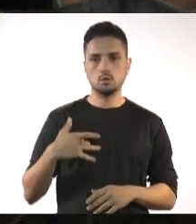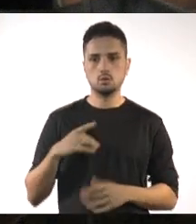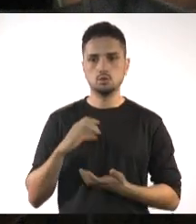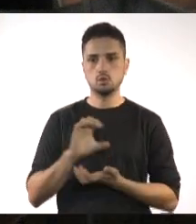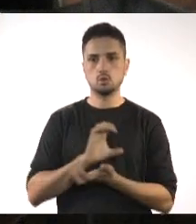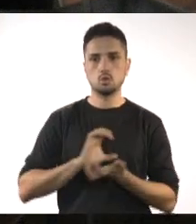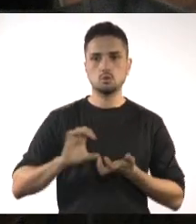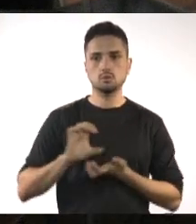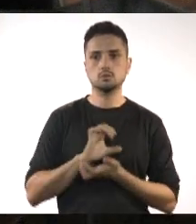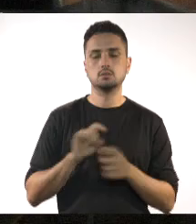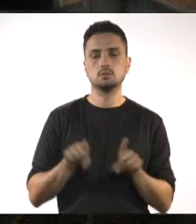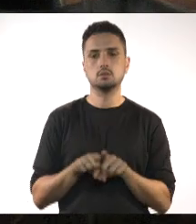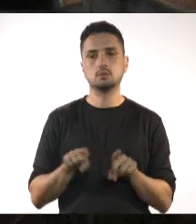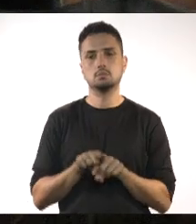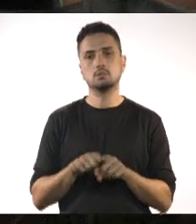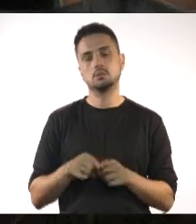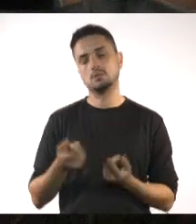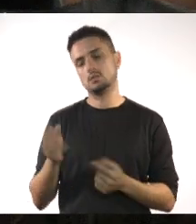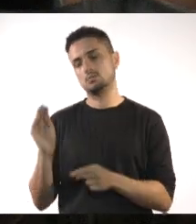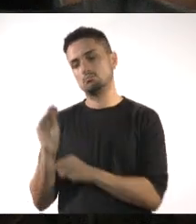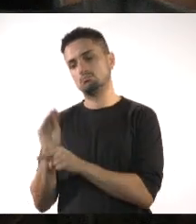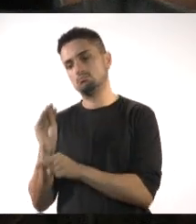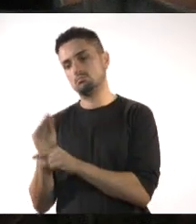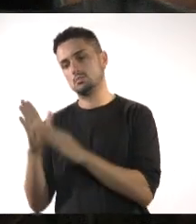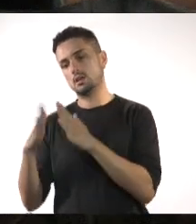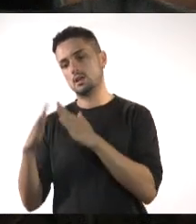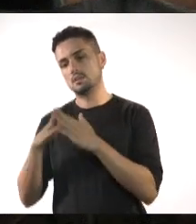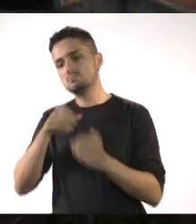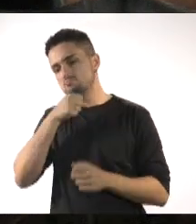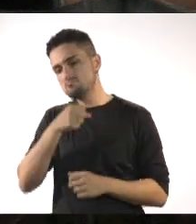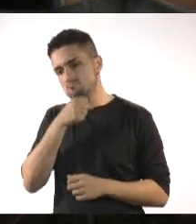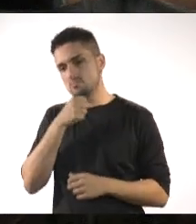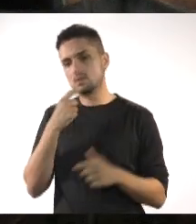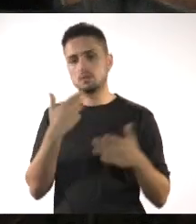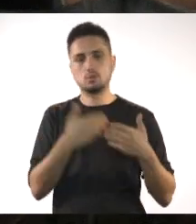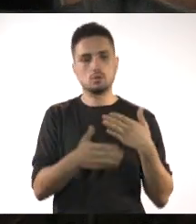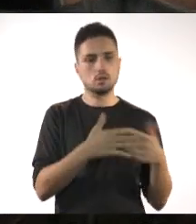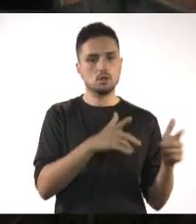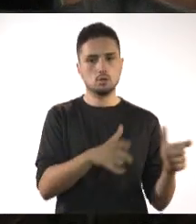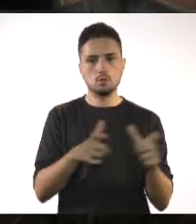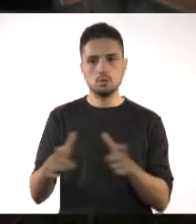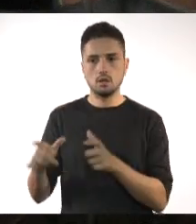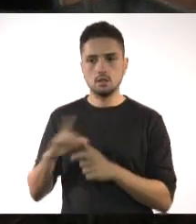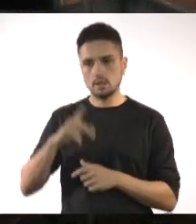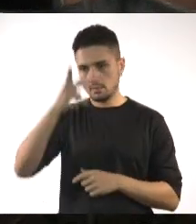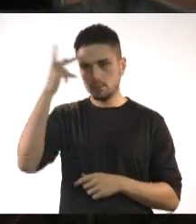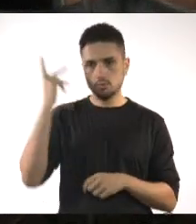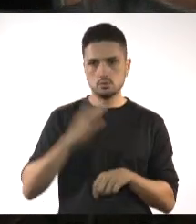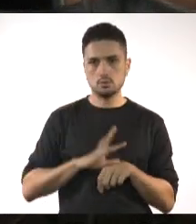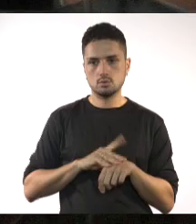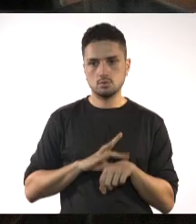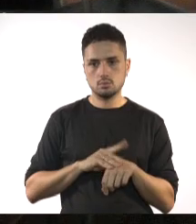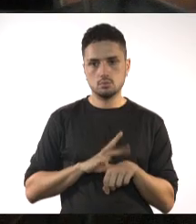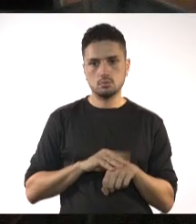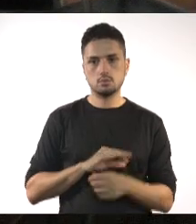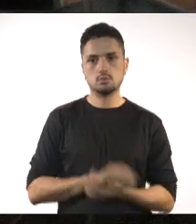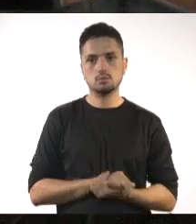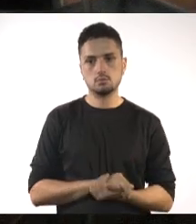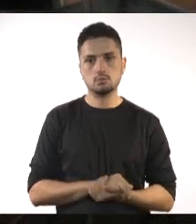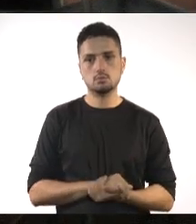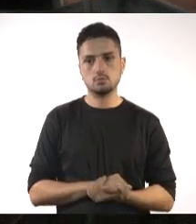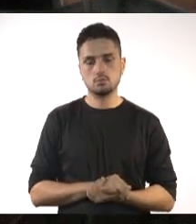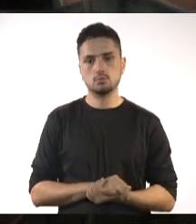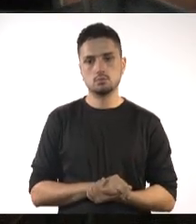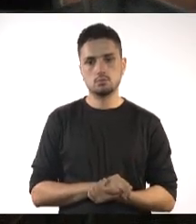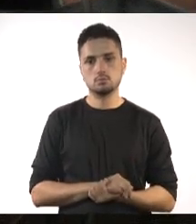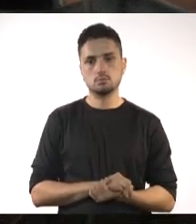conselhos, nos asilos, onde tiver alguém doente, né? A